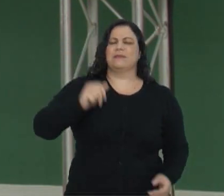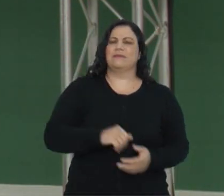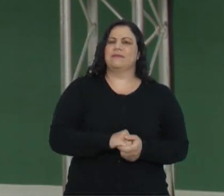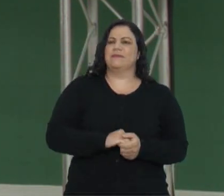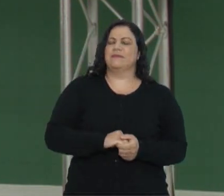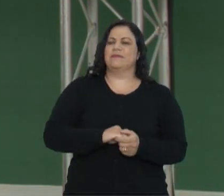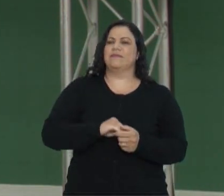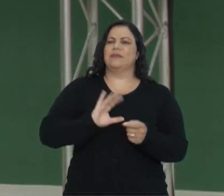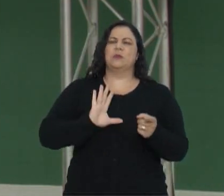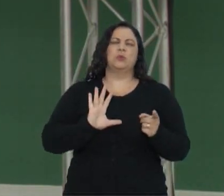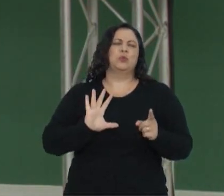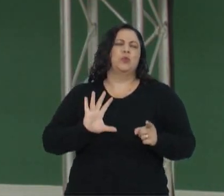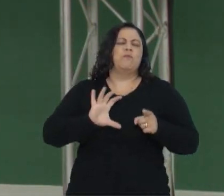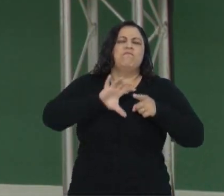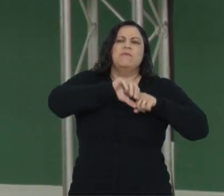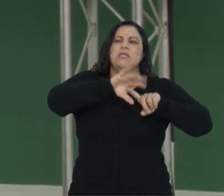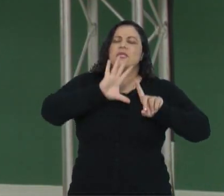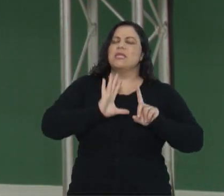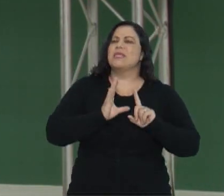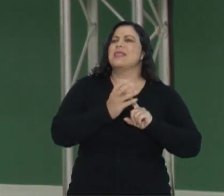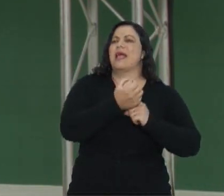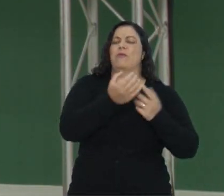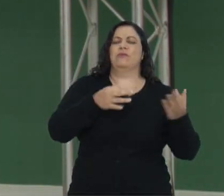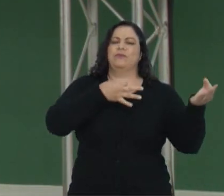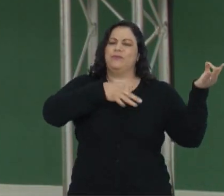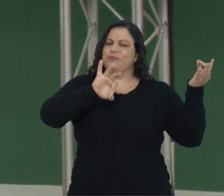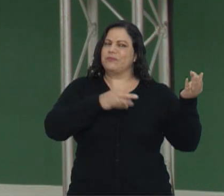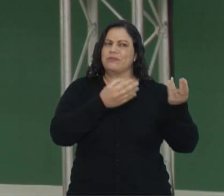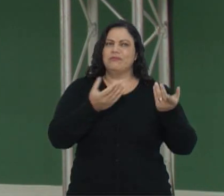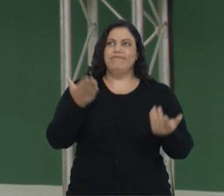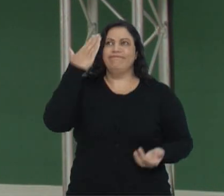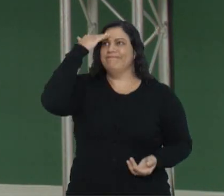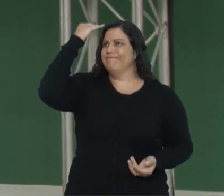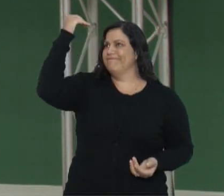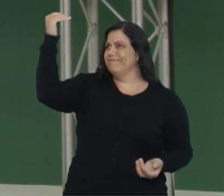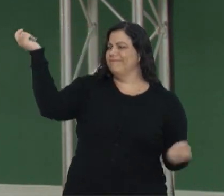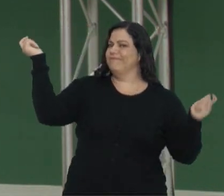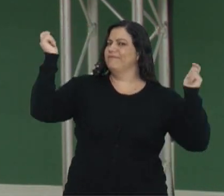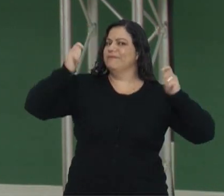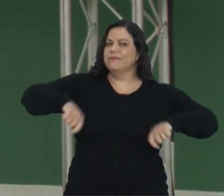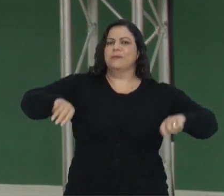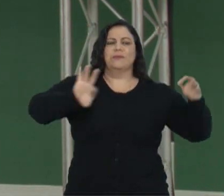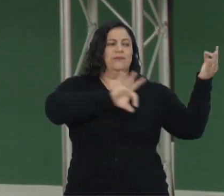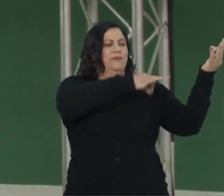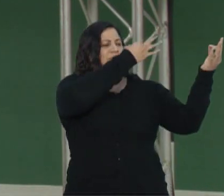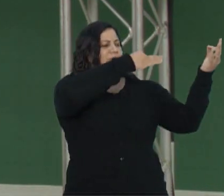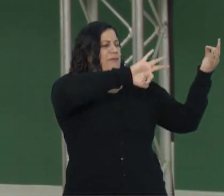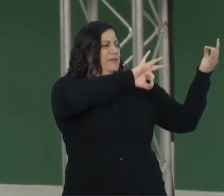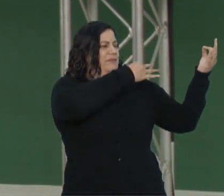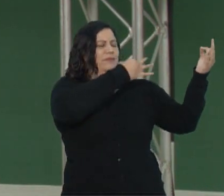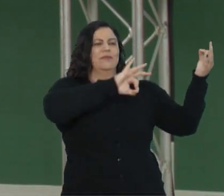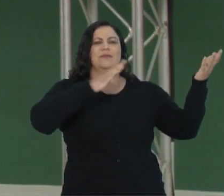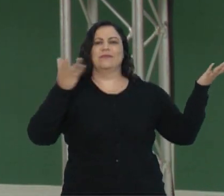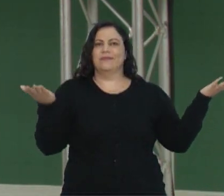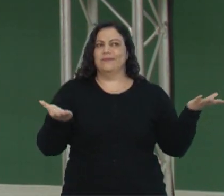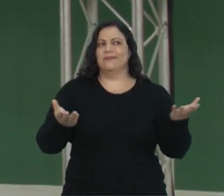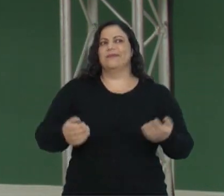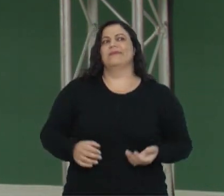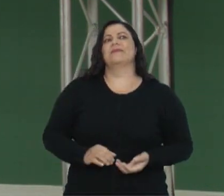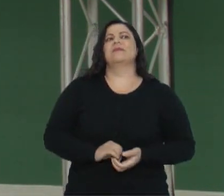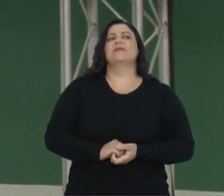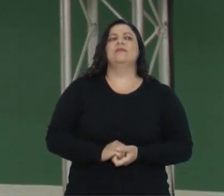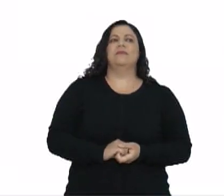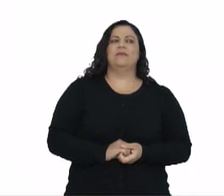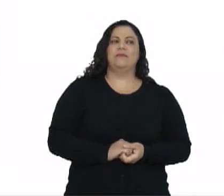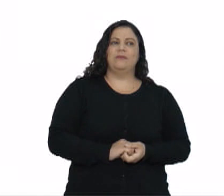dominavam ao máximo. O Vivaldi, então, nem se fala, né, no violino ele superou a família inteira, a gente vai falar sobre ele hoje.